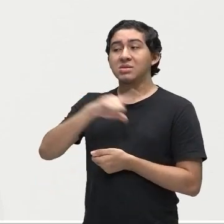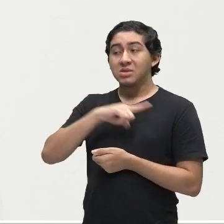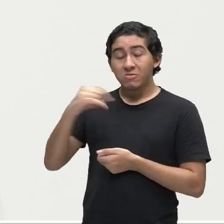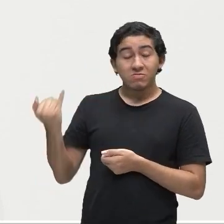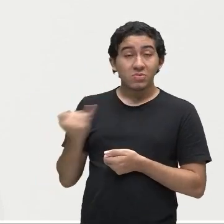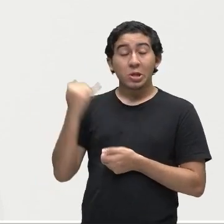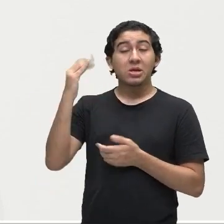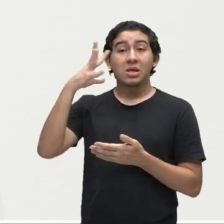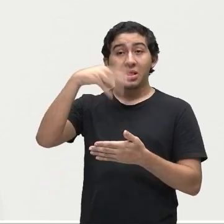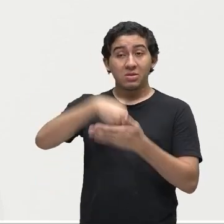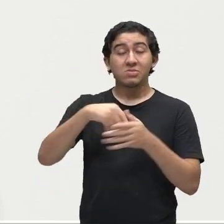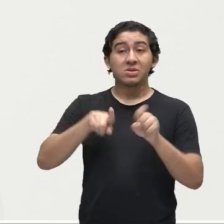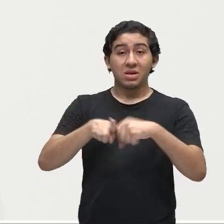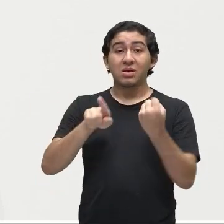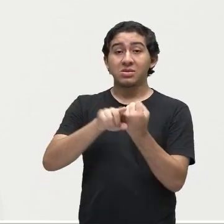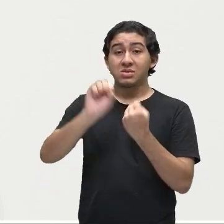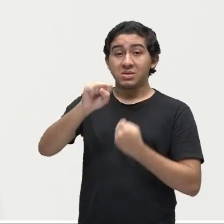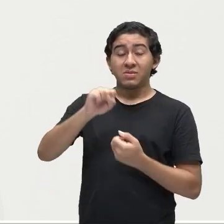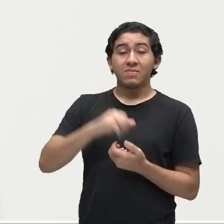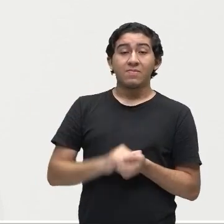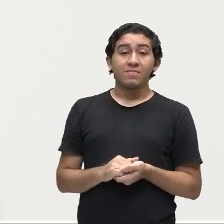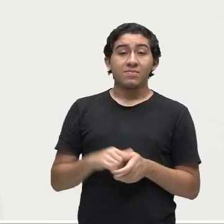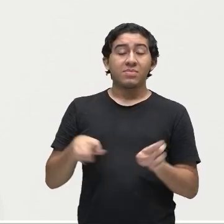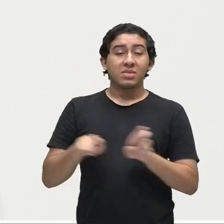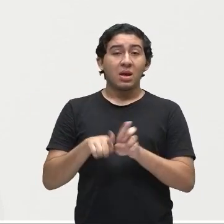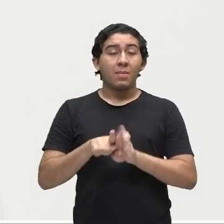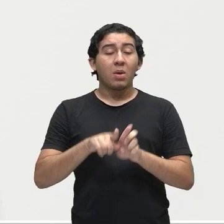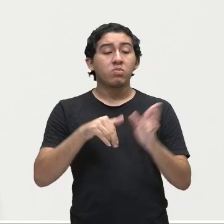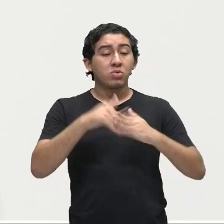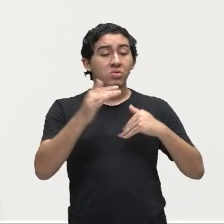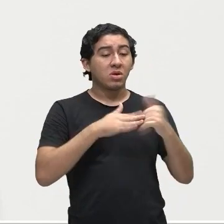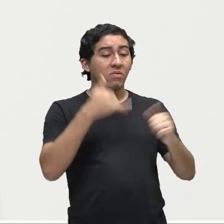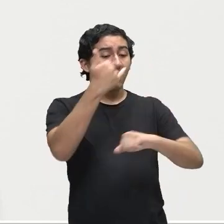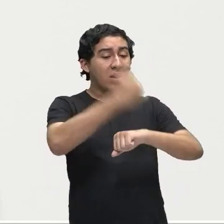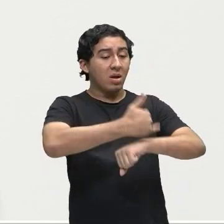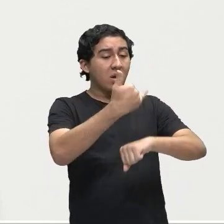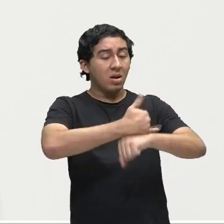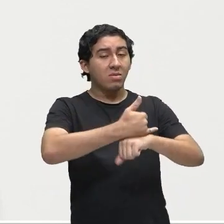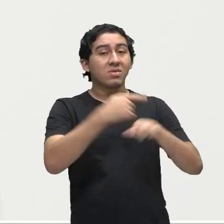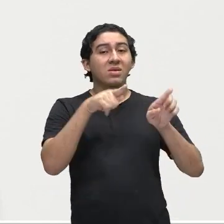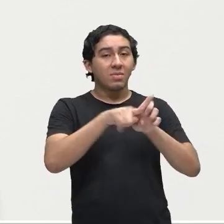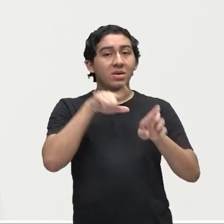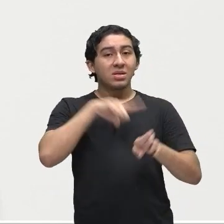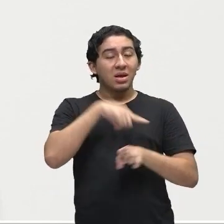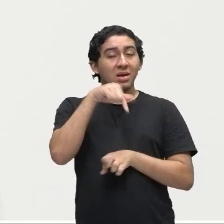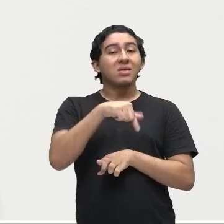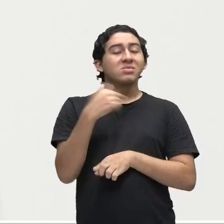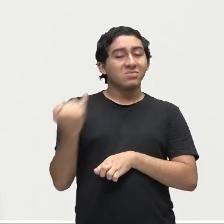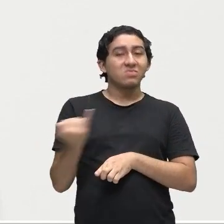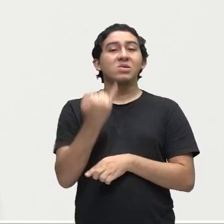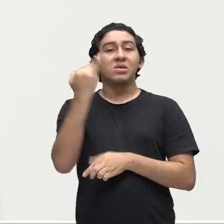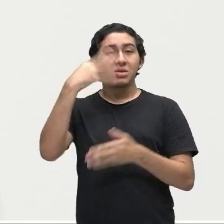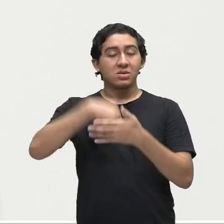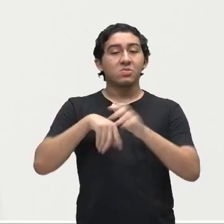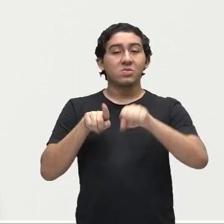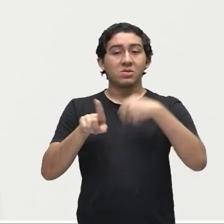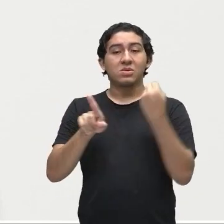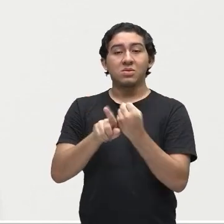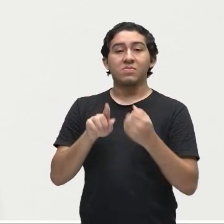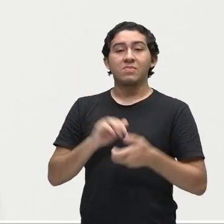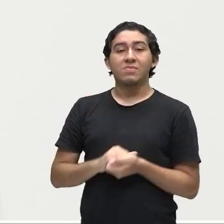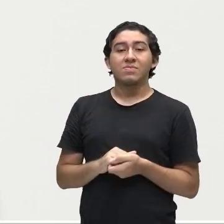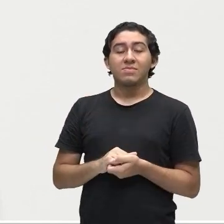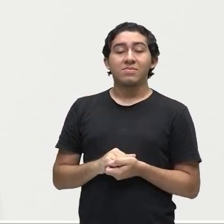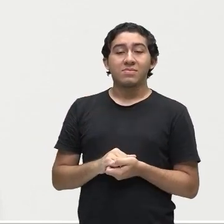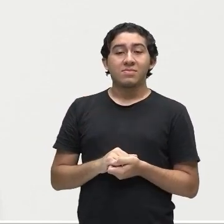destaque, assim como os ferreiros também vão ter aí este grande prestígio social. Enquanto nós